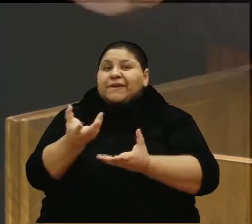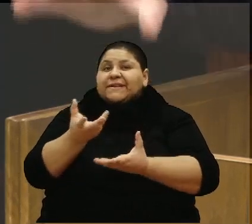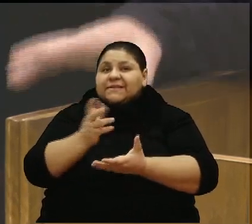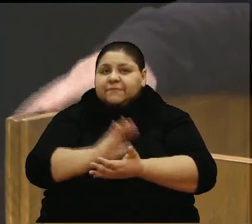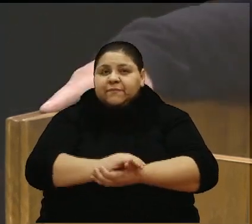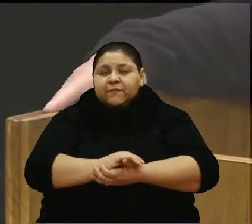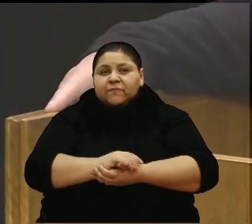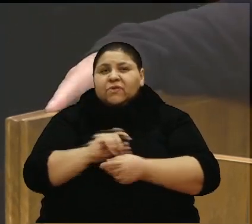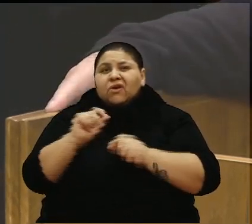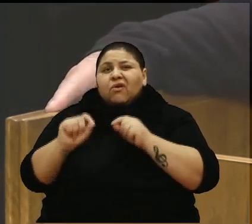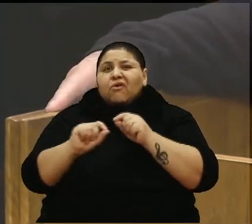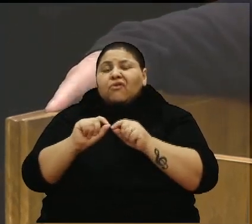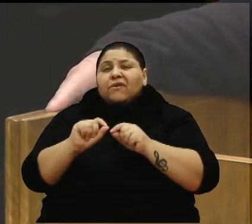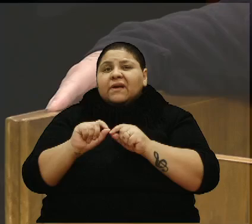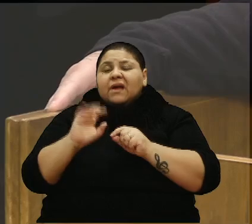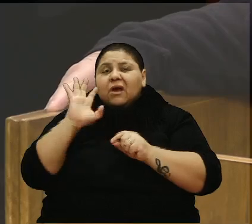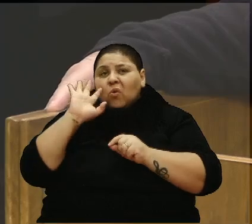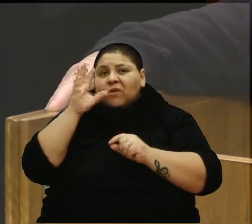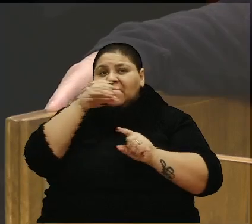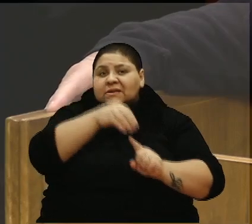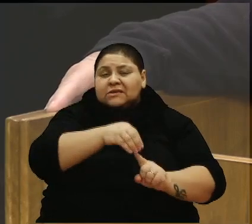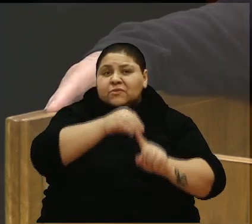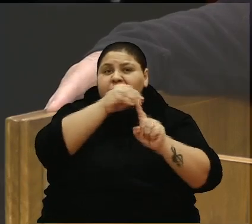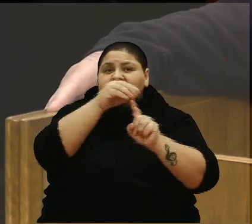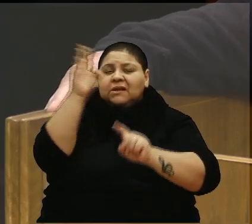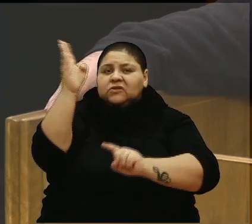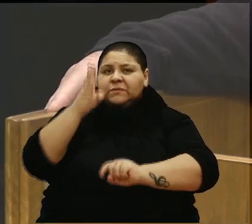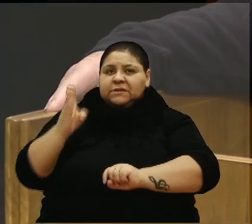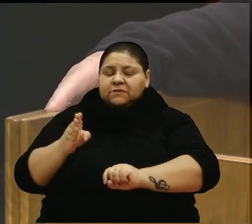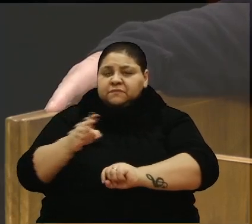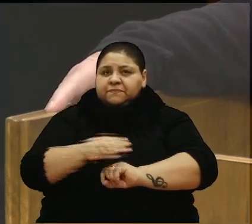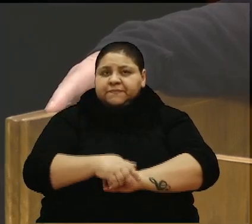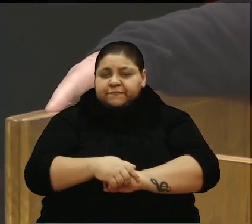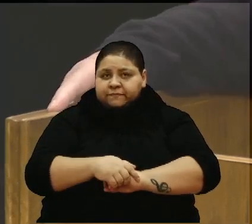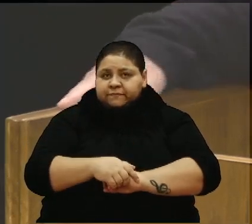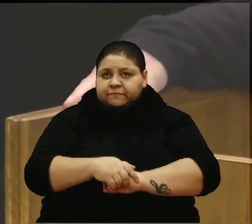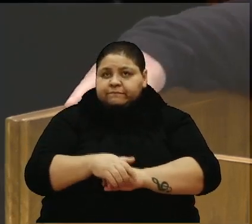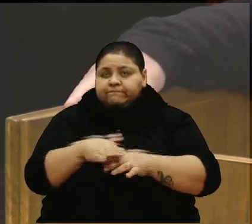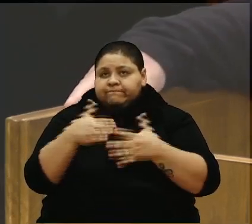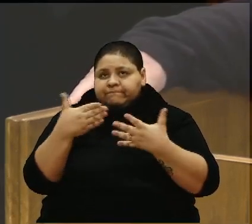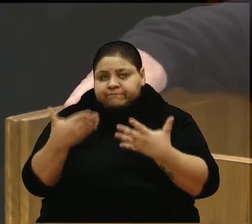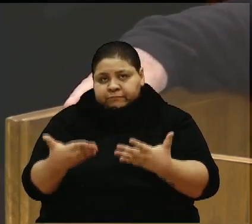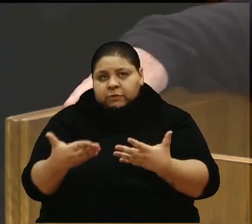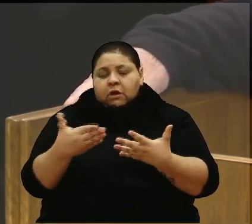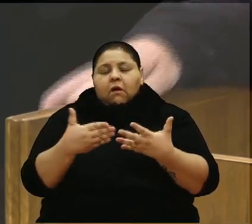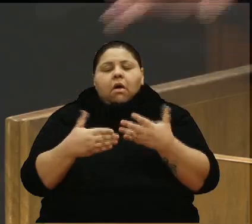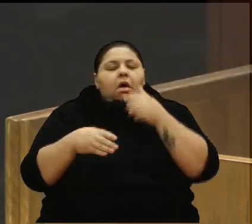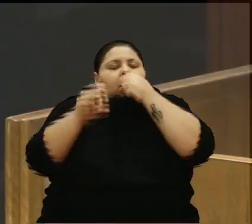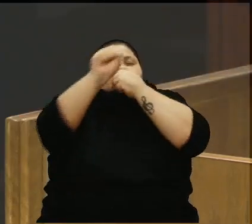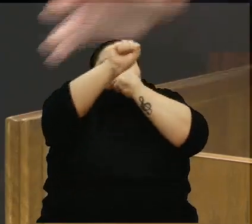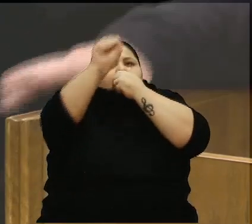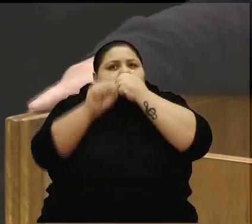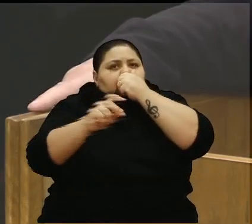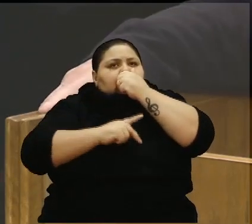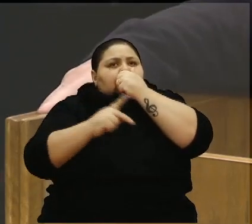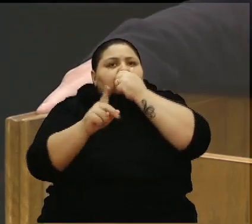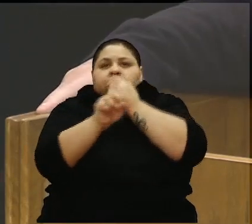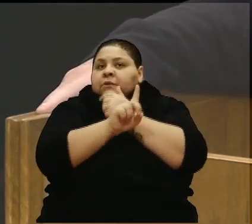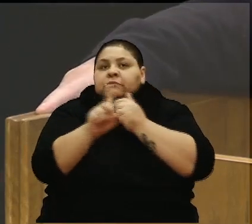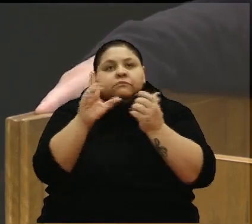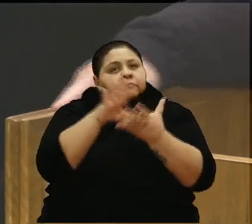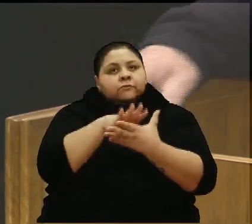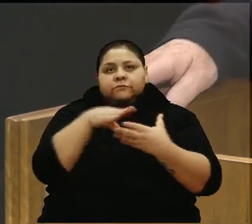onde é que ficam as prioridades da nação? Então, o regime presidencialista deixou de